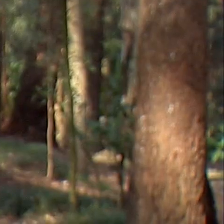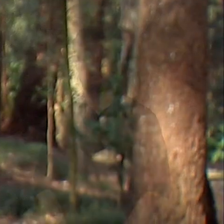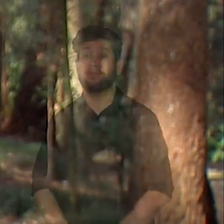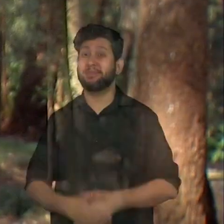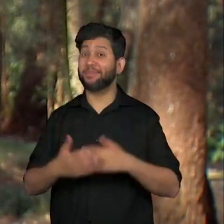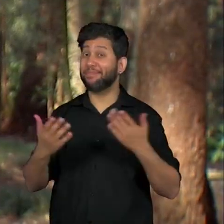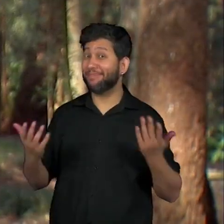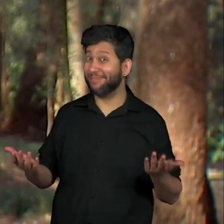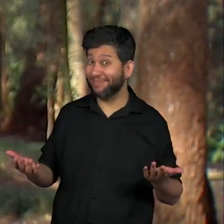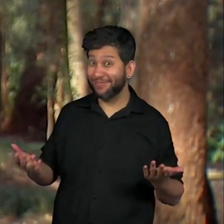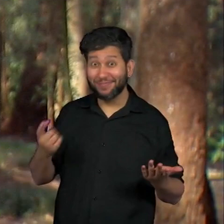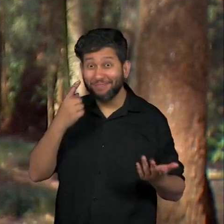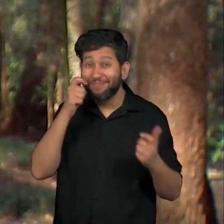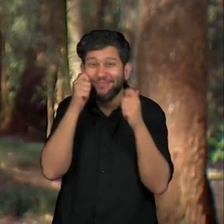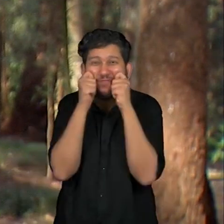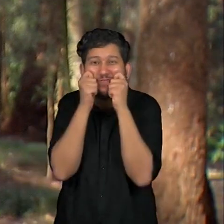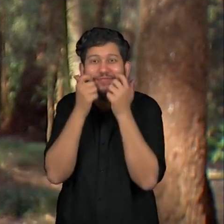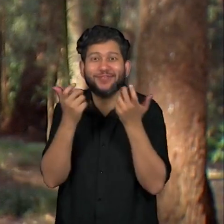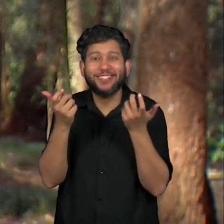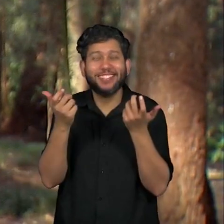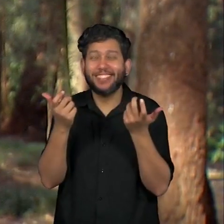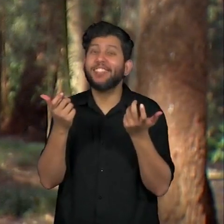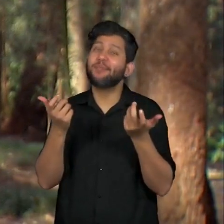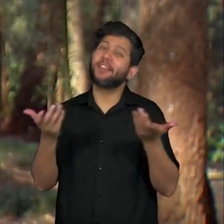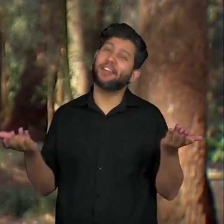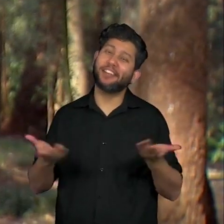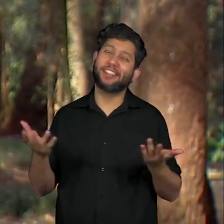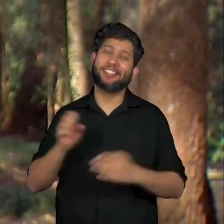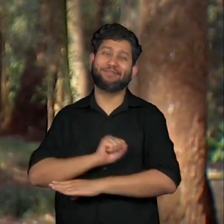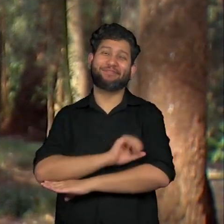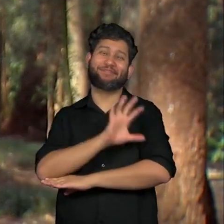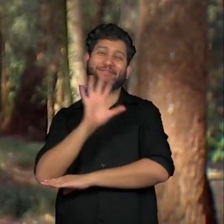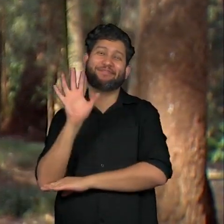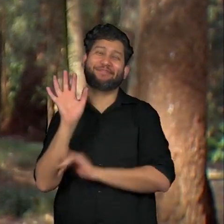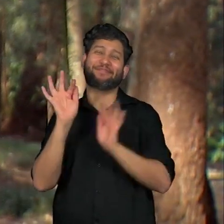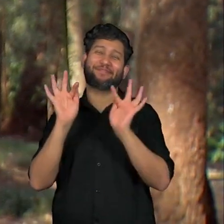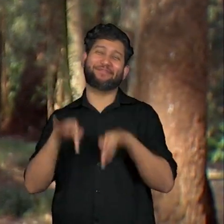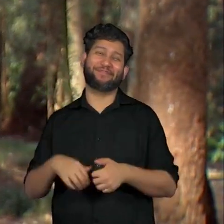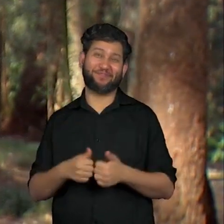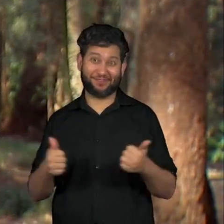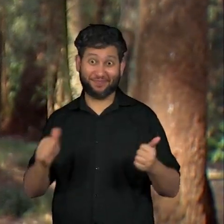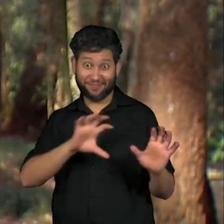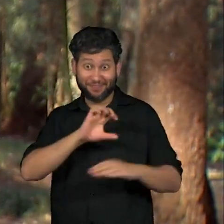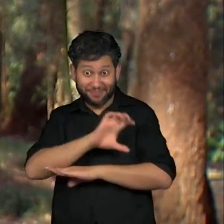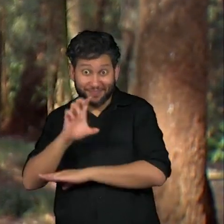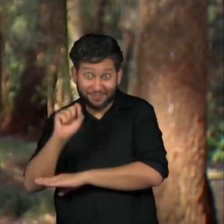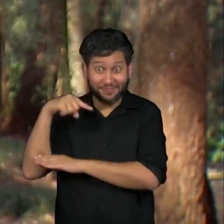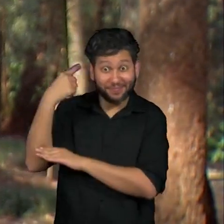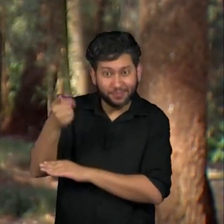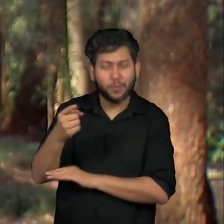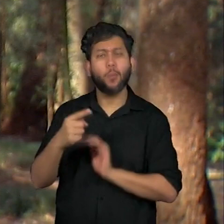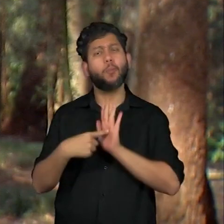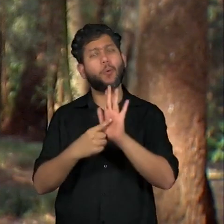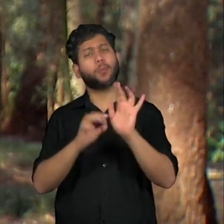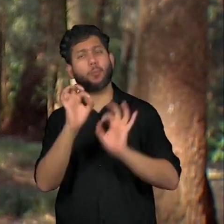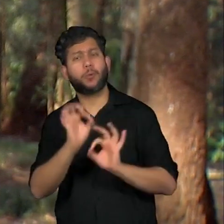Quem aguenta tanta fofura, né? E por hoje é só. No próximo Repórter Eco tem mais projetos,